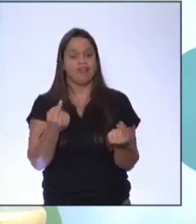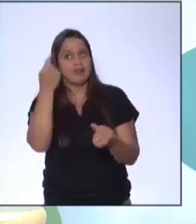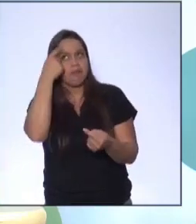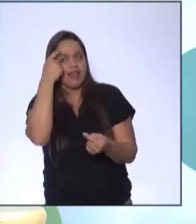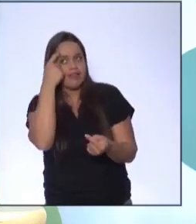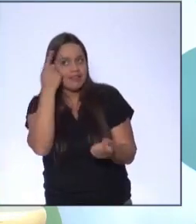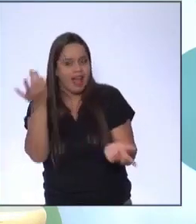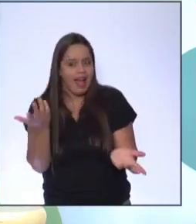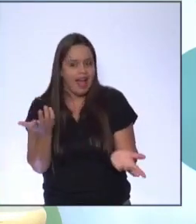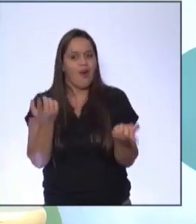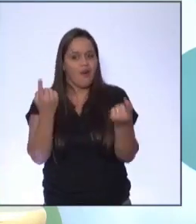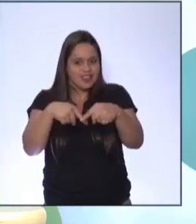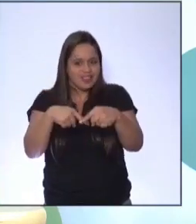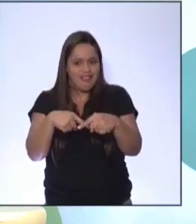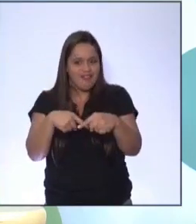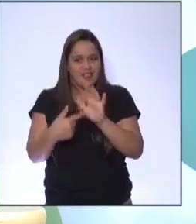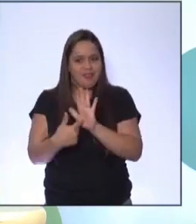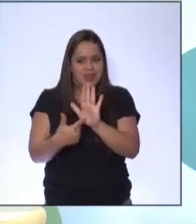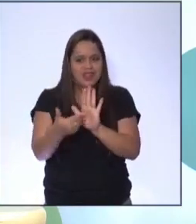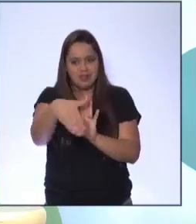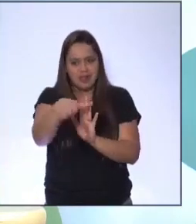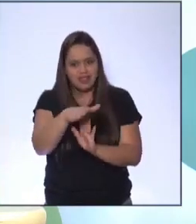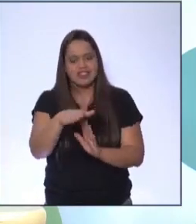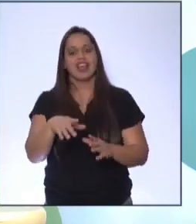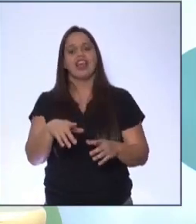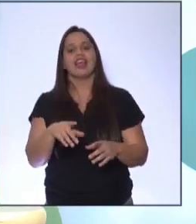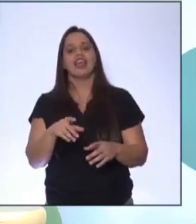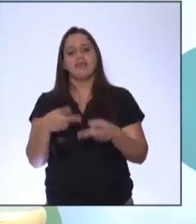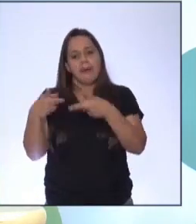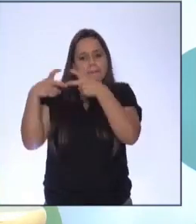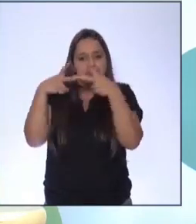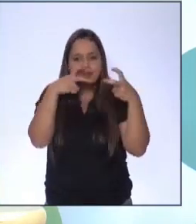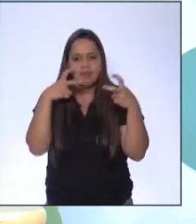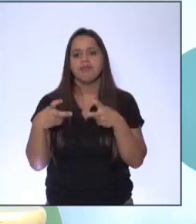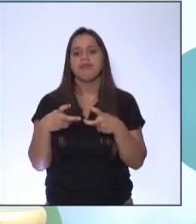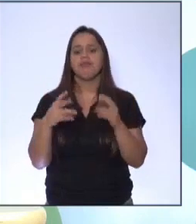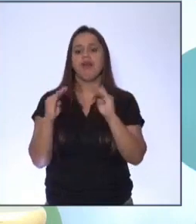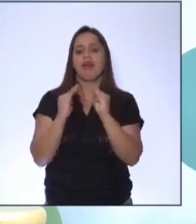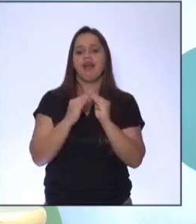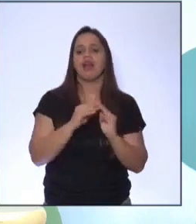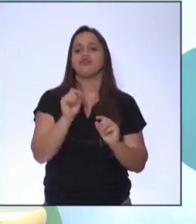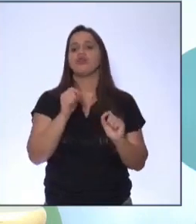né? Pensando quais são as misturas que são